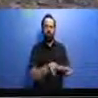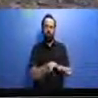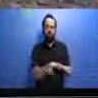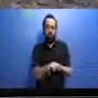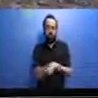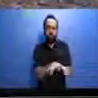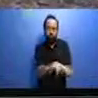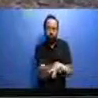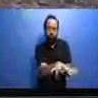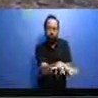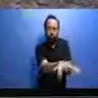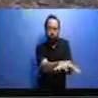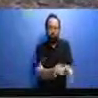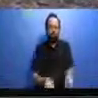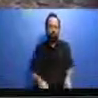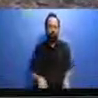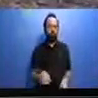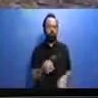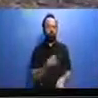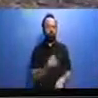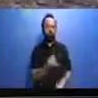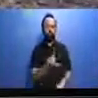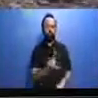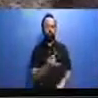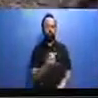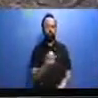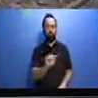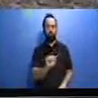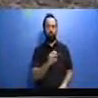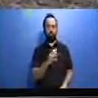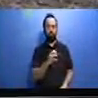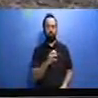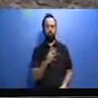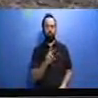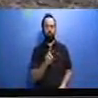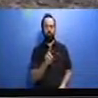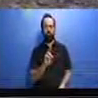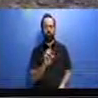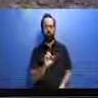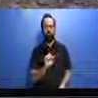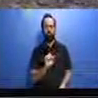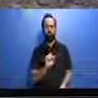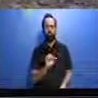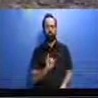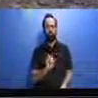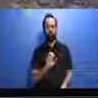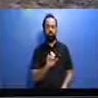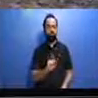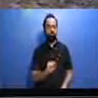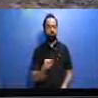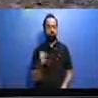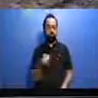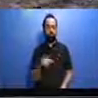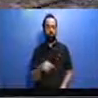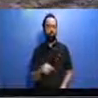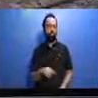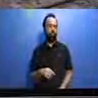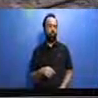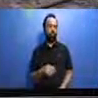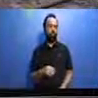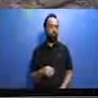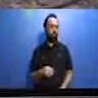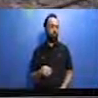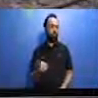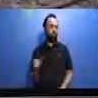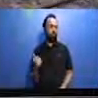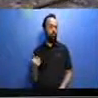Os quilópodes, eu coloquei a lacraia ou centopeia, que é um animal carnívoro venenoso. E aqui um animal